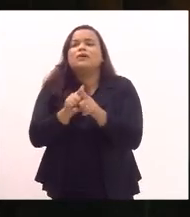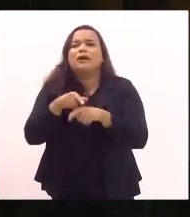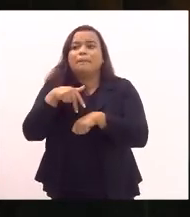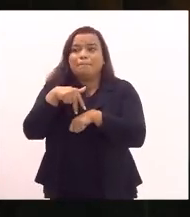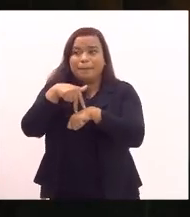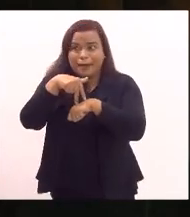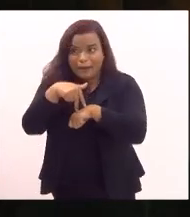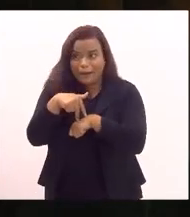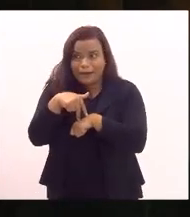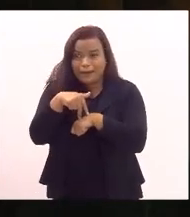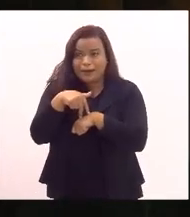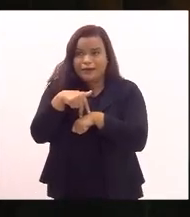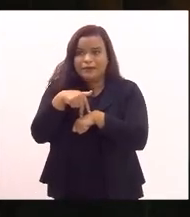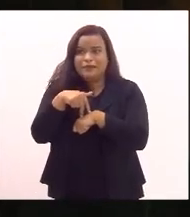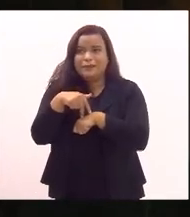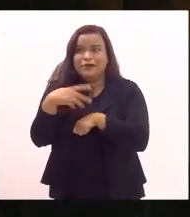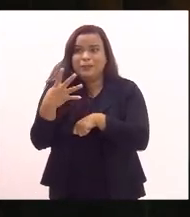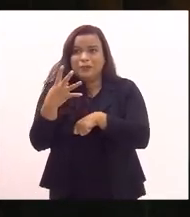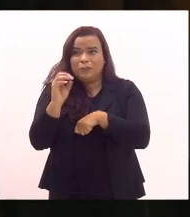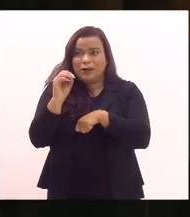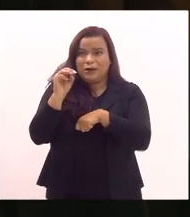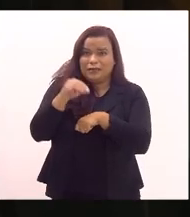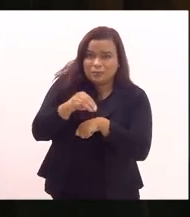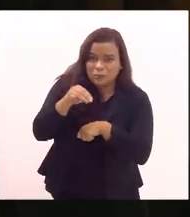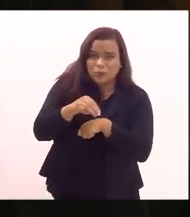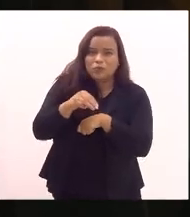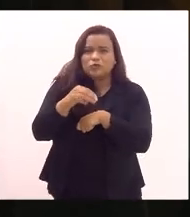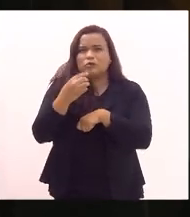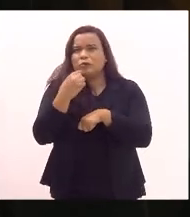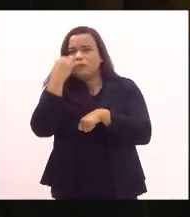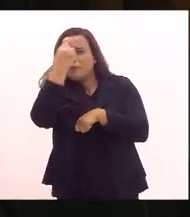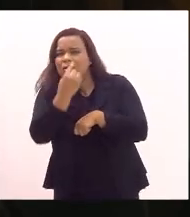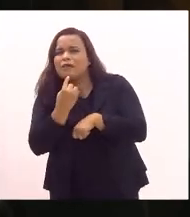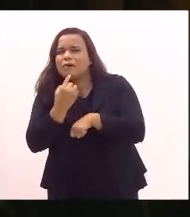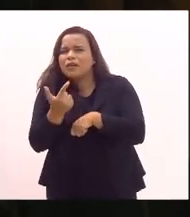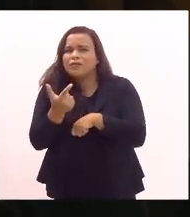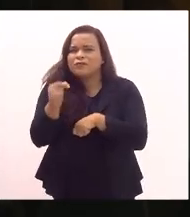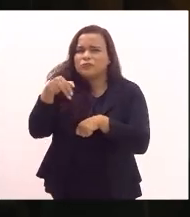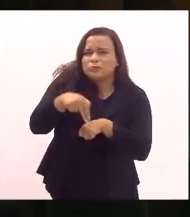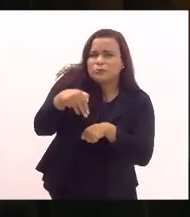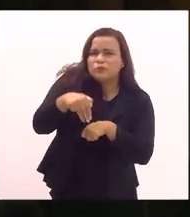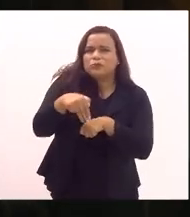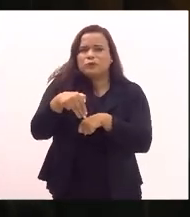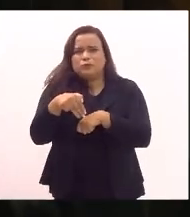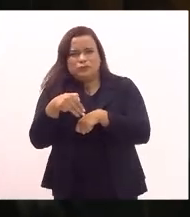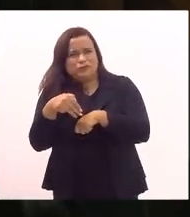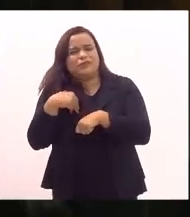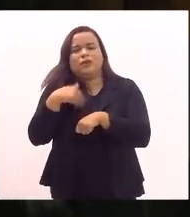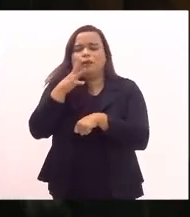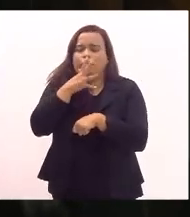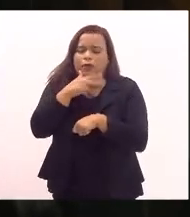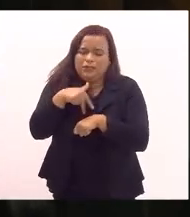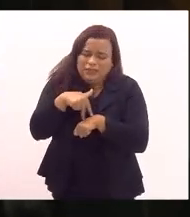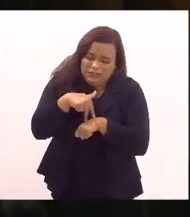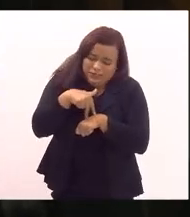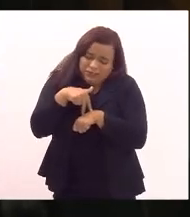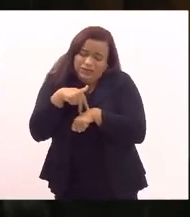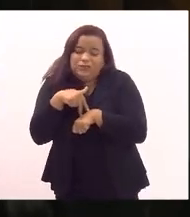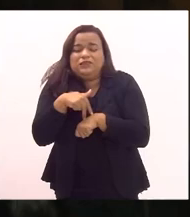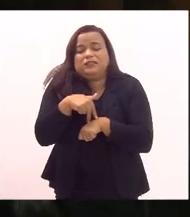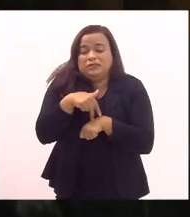condução de 40 a uma hora e 20 é muita das vezes não conseguia nem